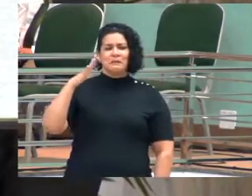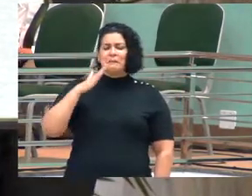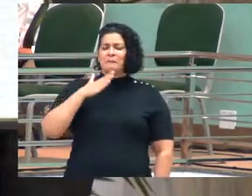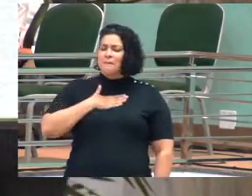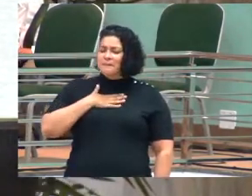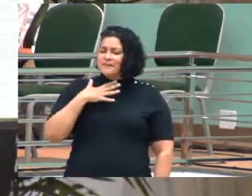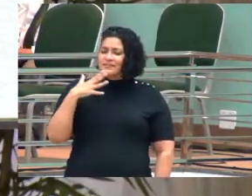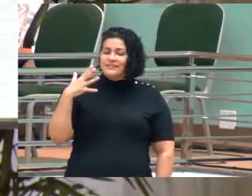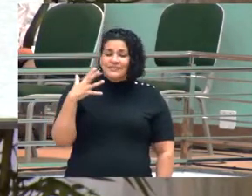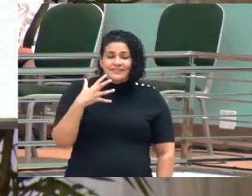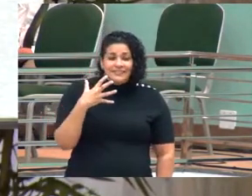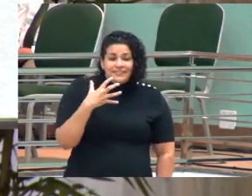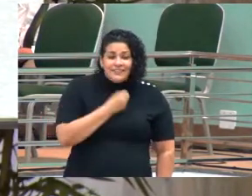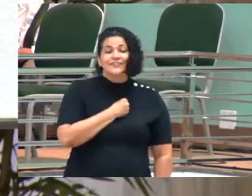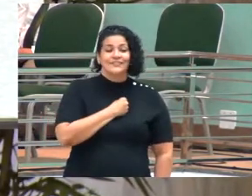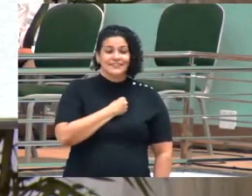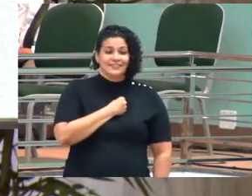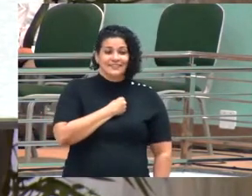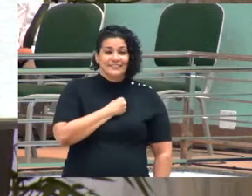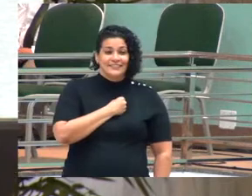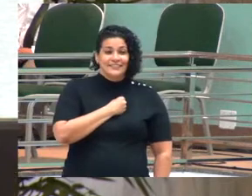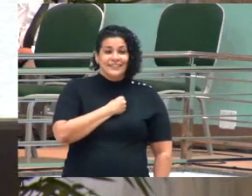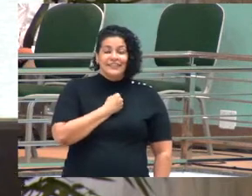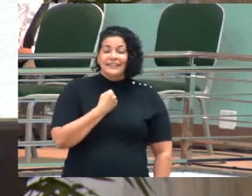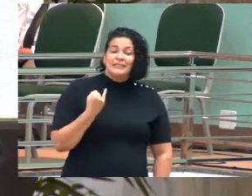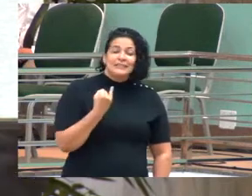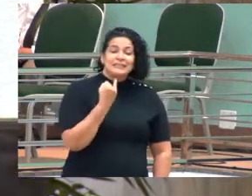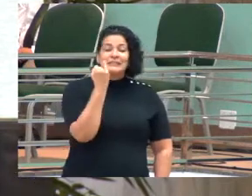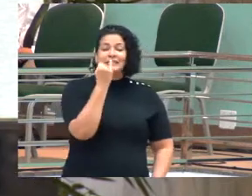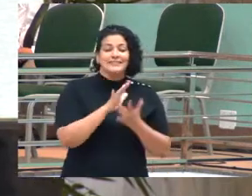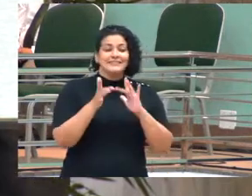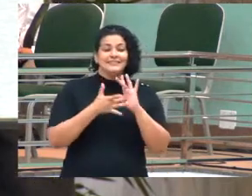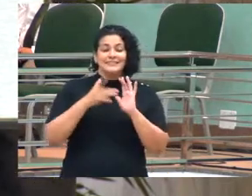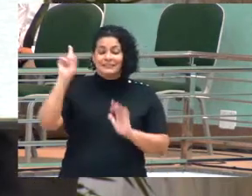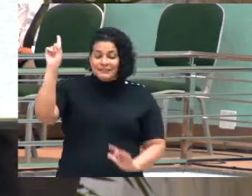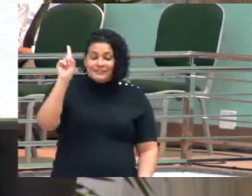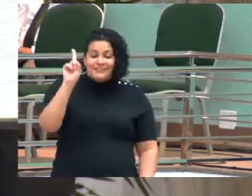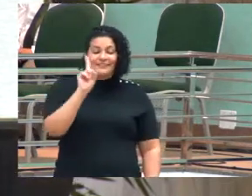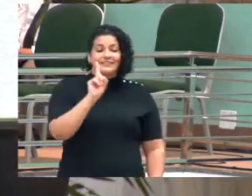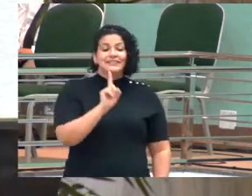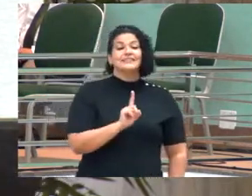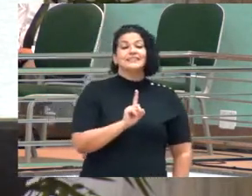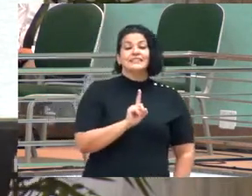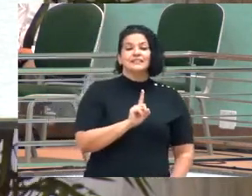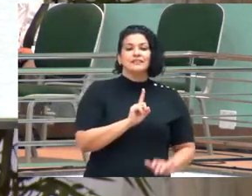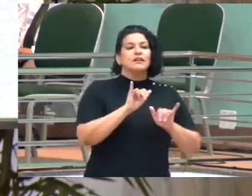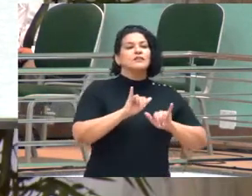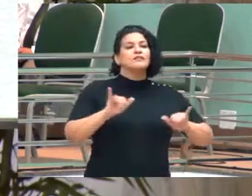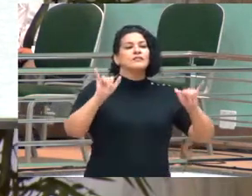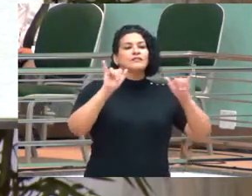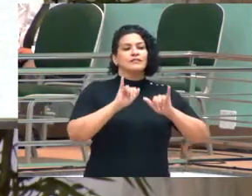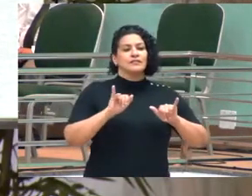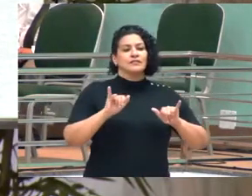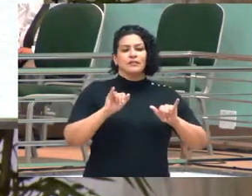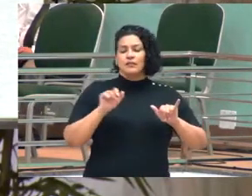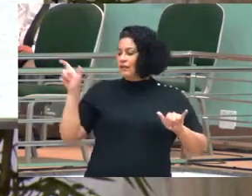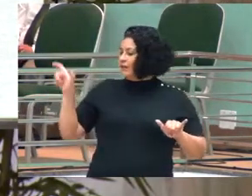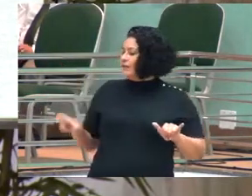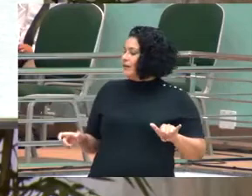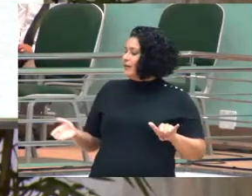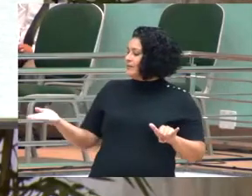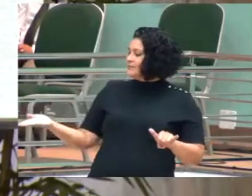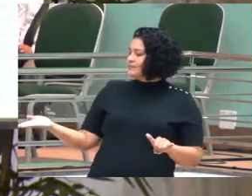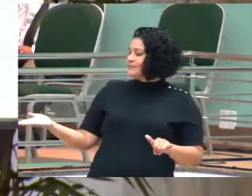sobre mim. Ele disse que eu era o maior do que um profeta. E